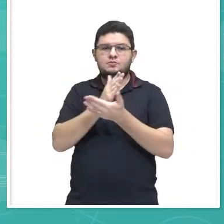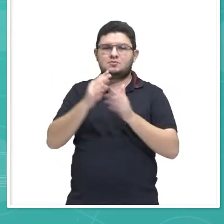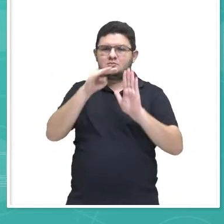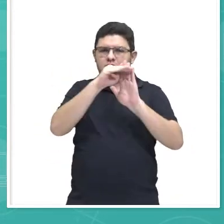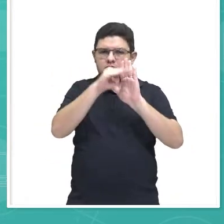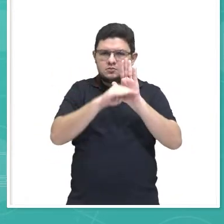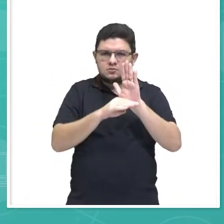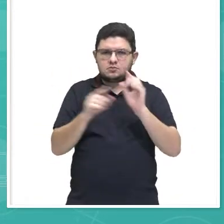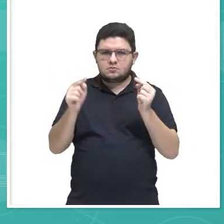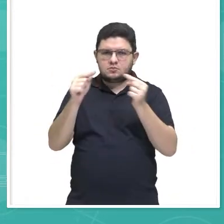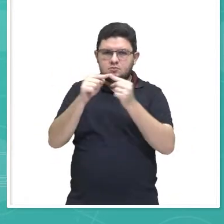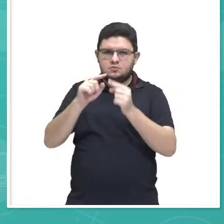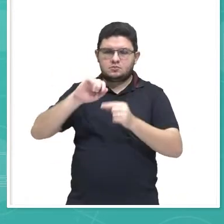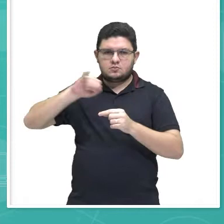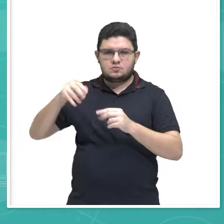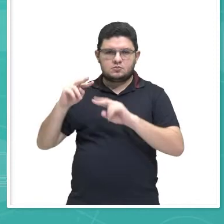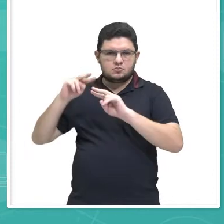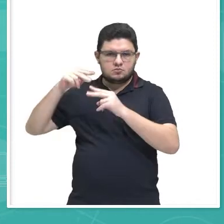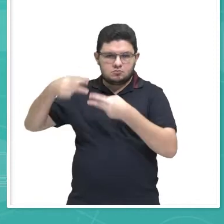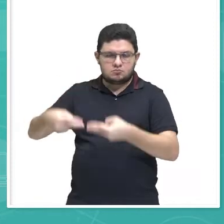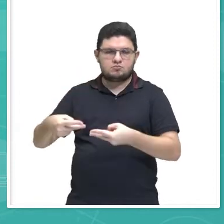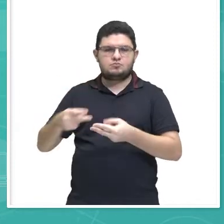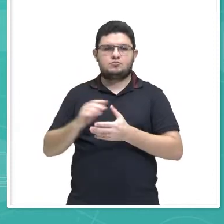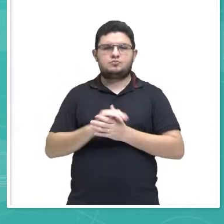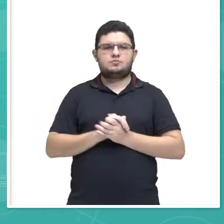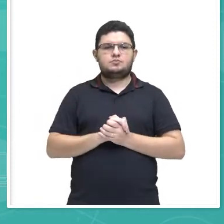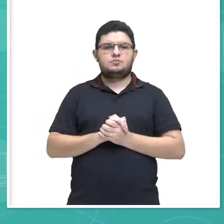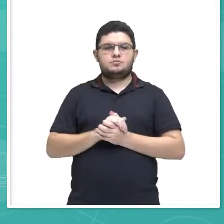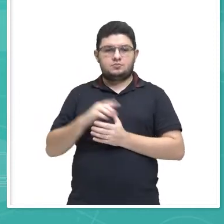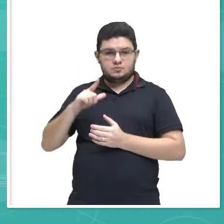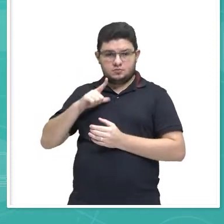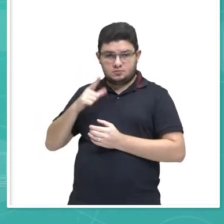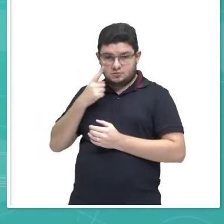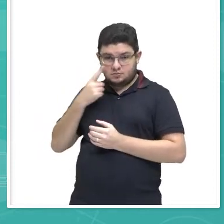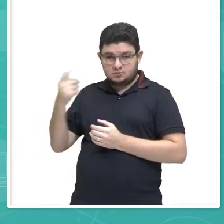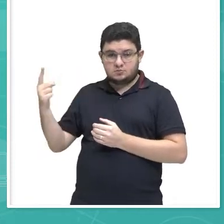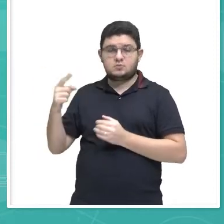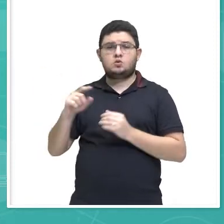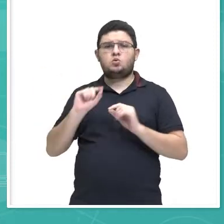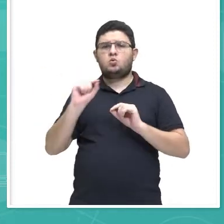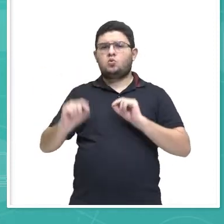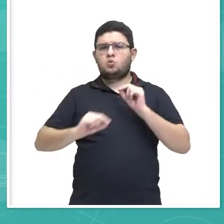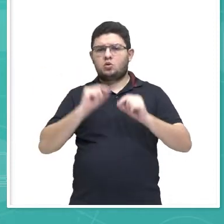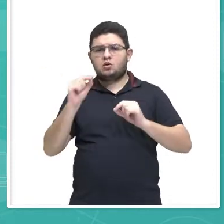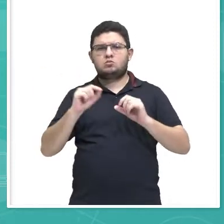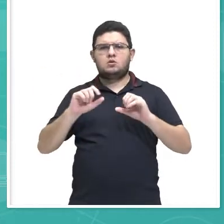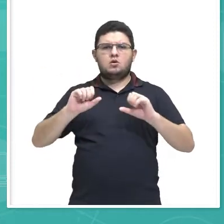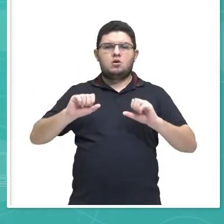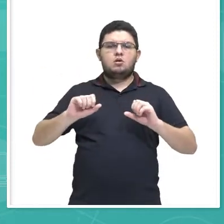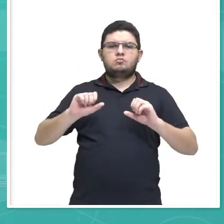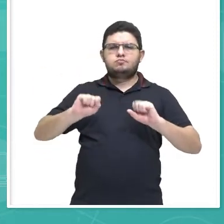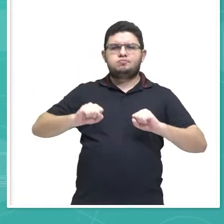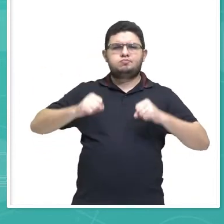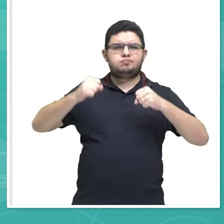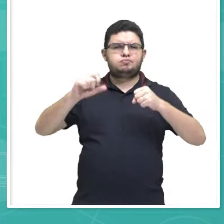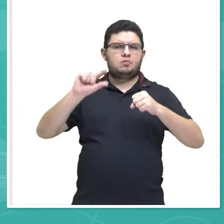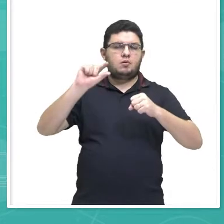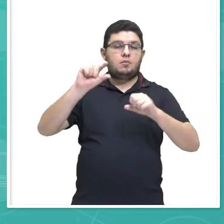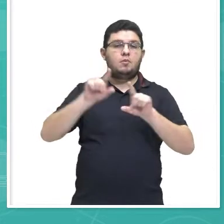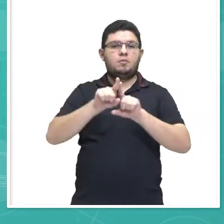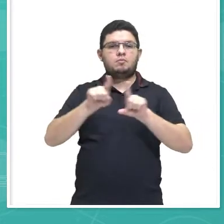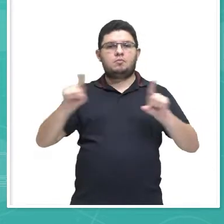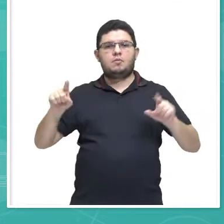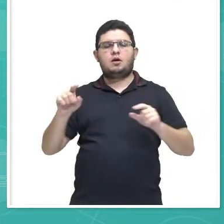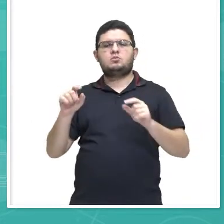prática. Tem o princípio da máxima eficiência com o mínimo de esforço. Então, quando se torna um praticante de